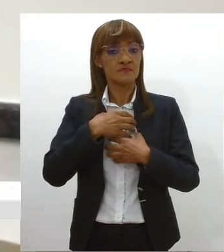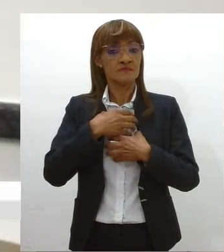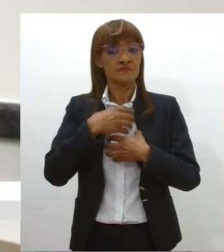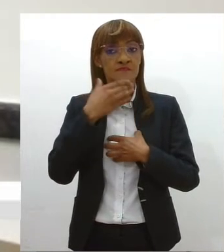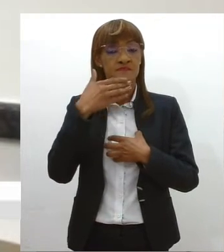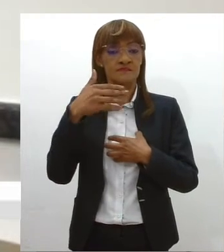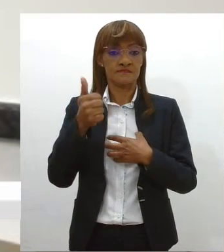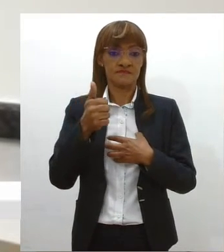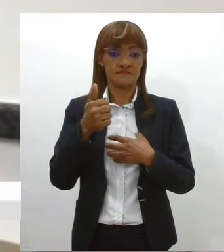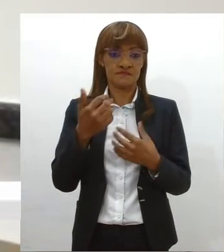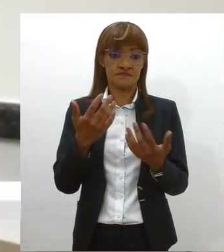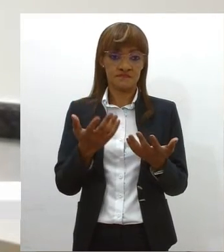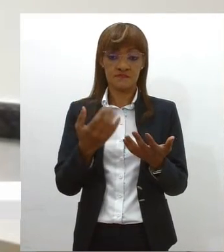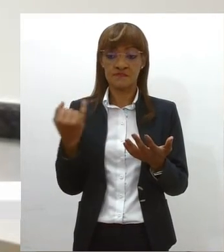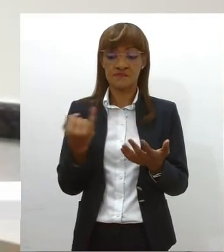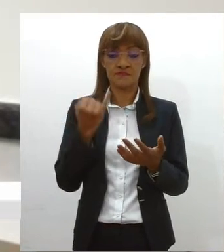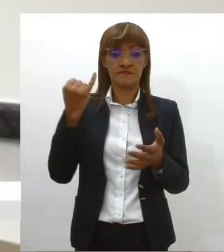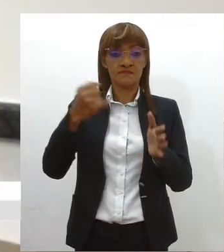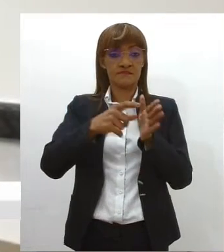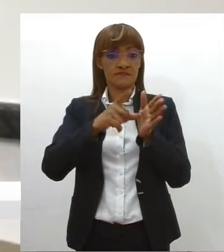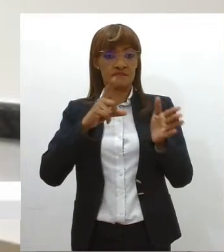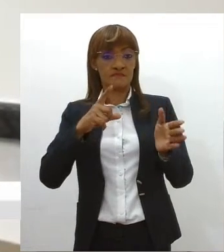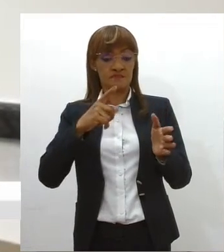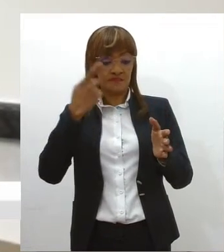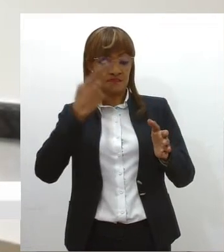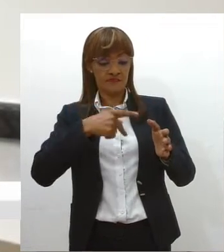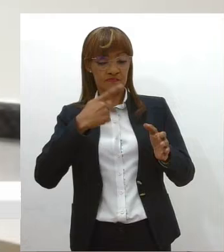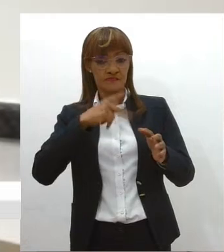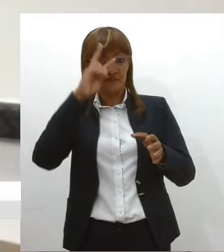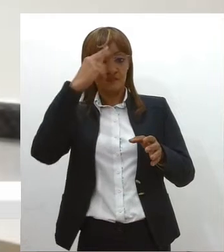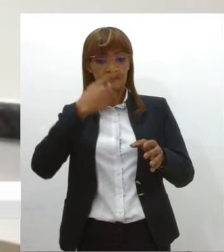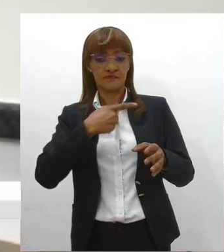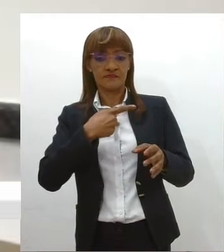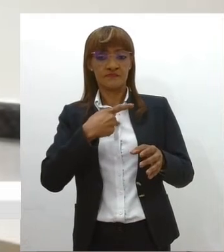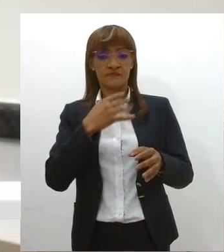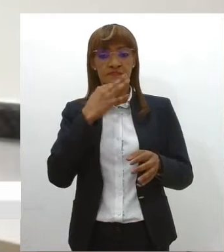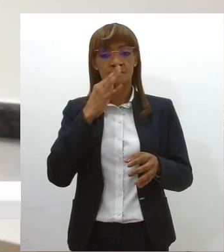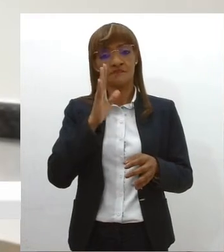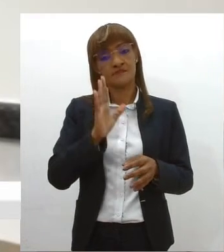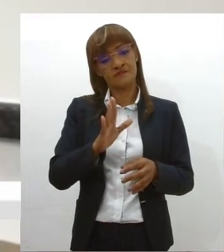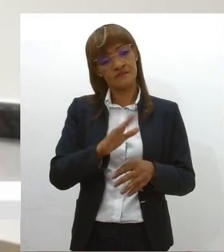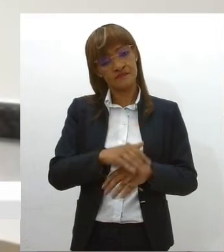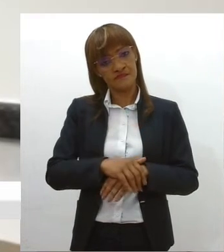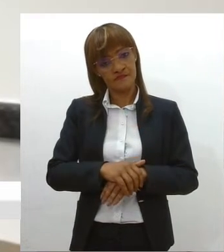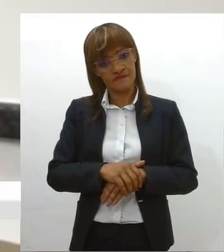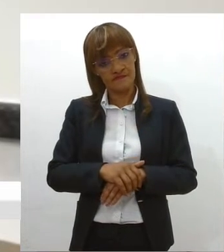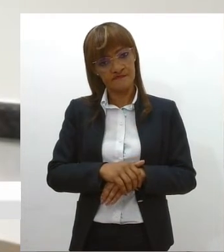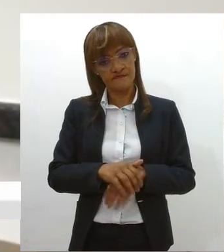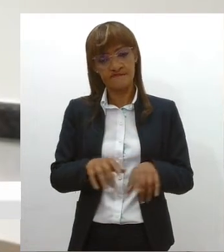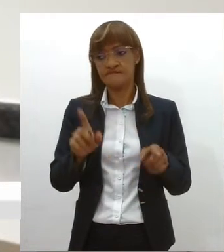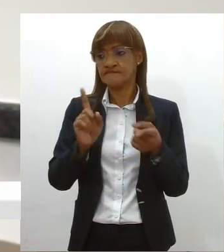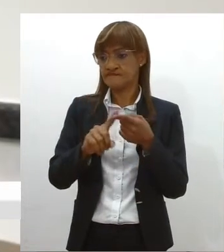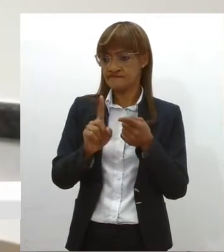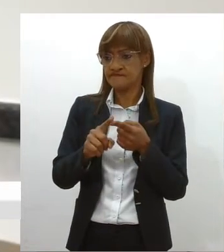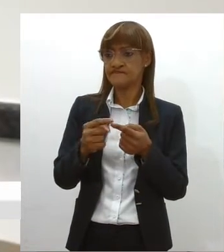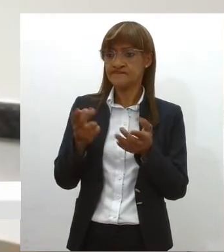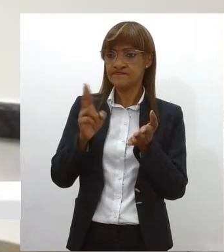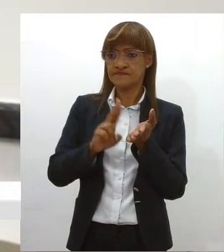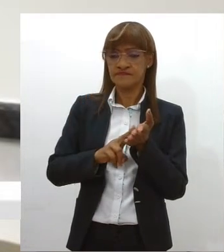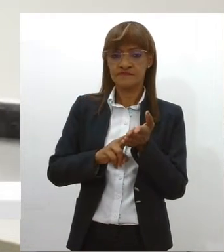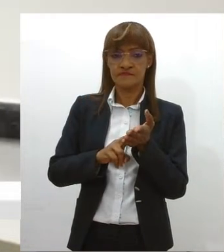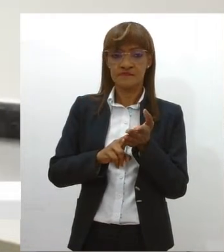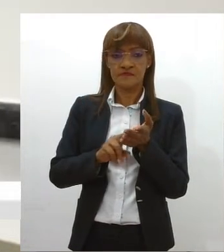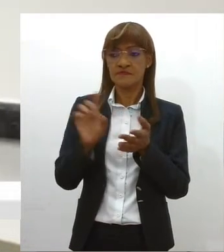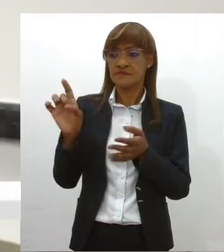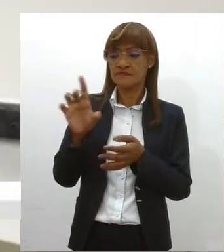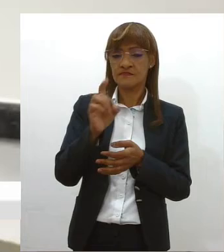importante você conhecer o próprio corpo, conhecer o próprio ciclo, para você lidar com as emoções do ciclo. E, sim, as mulheres, elas não têm noção sobre o próprio